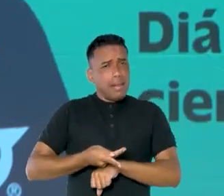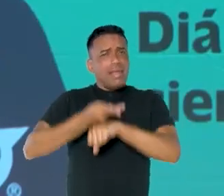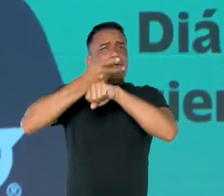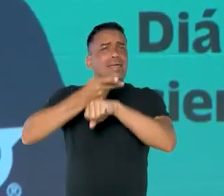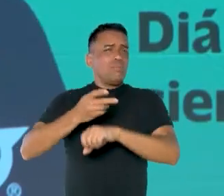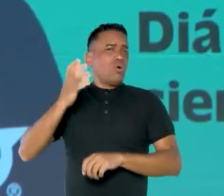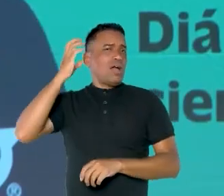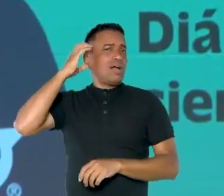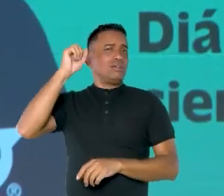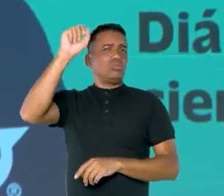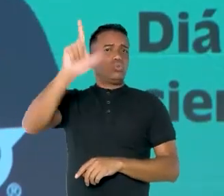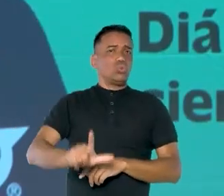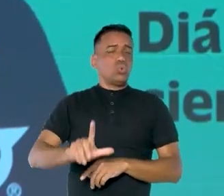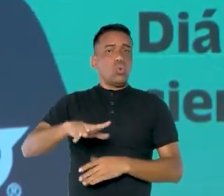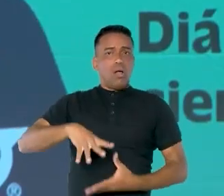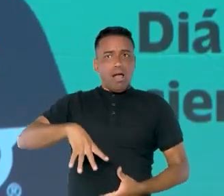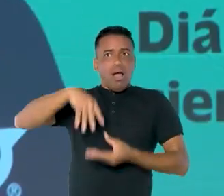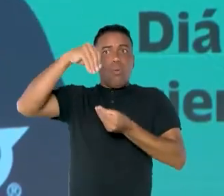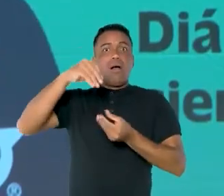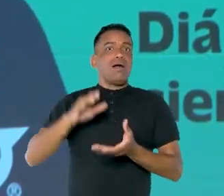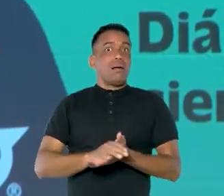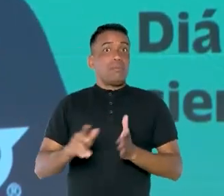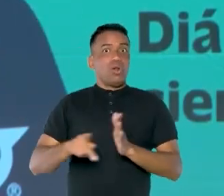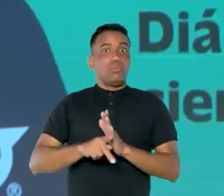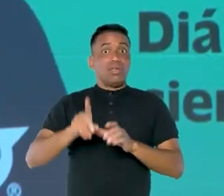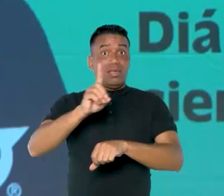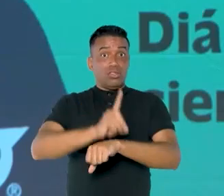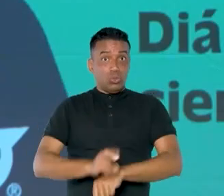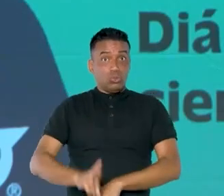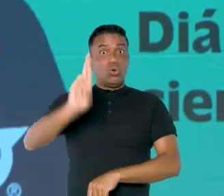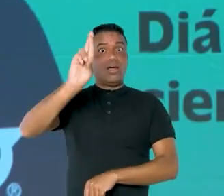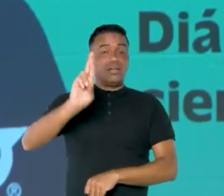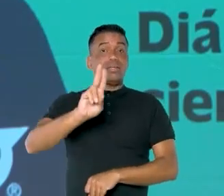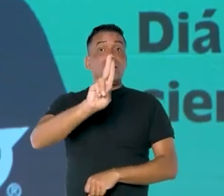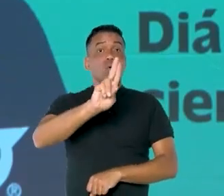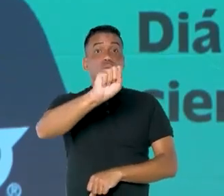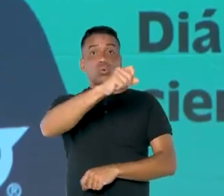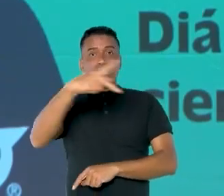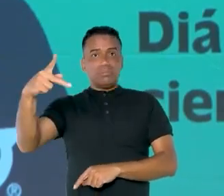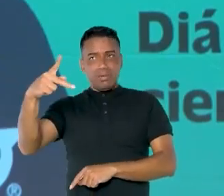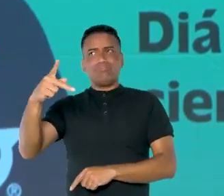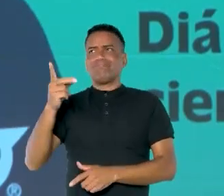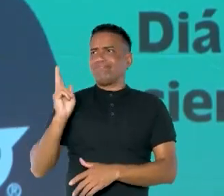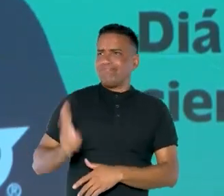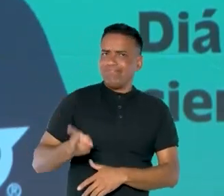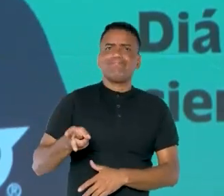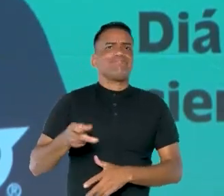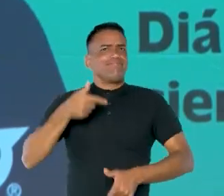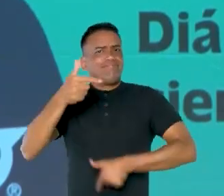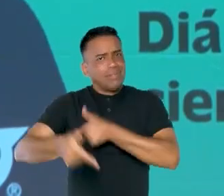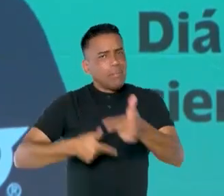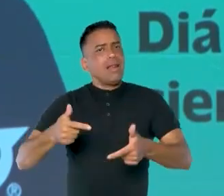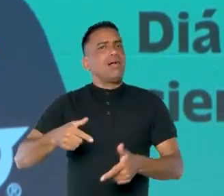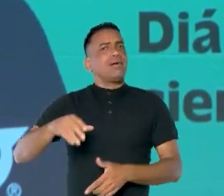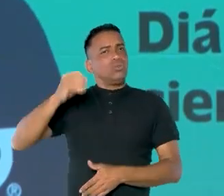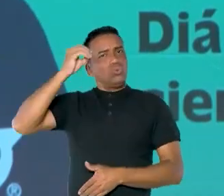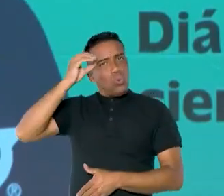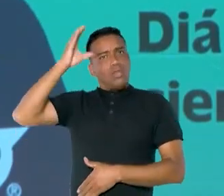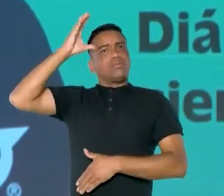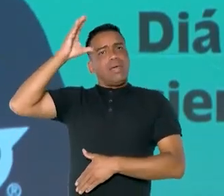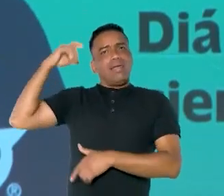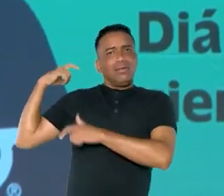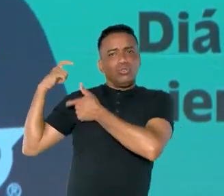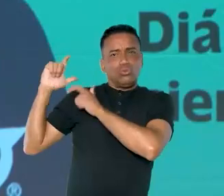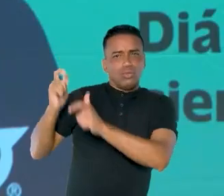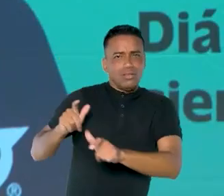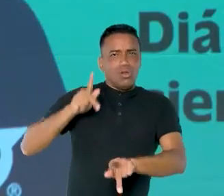Rádio Sumaúma. Hoje ela é doutoranda em Saúde Pública na USP e segue trabalhando na valorização dos saberes